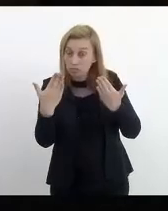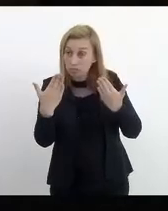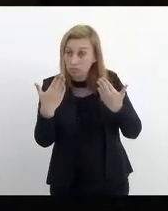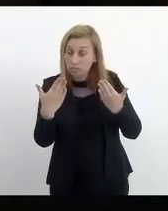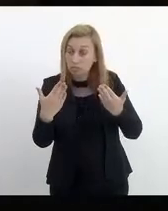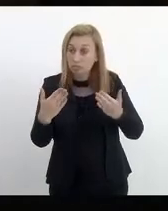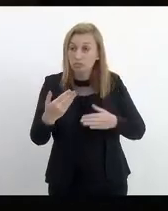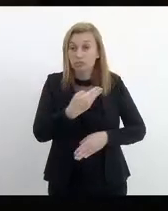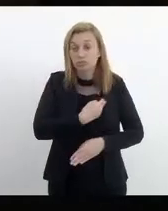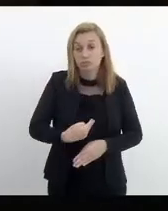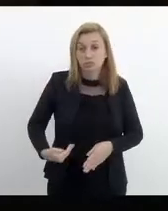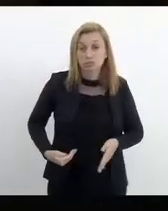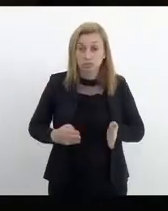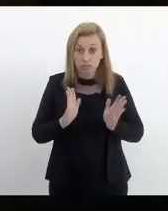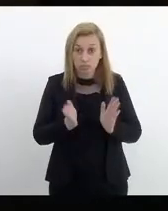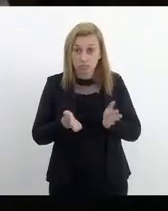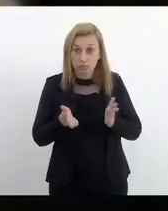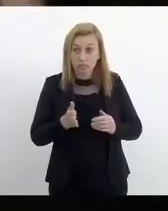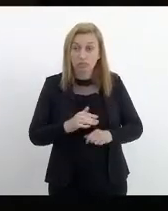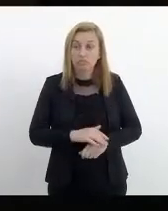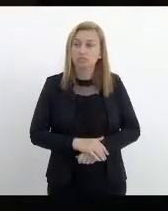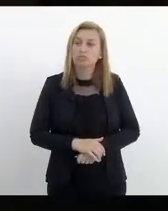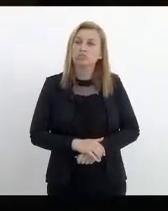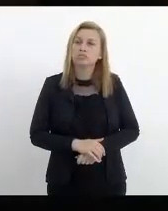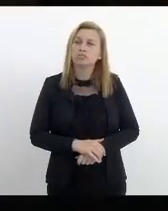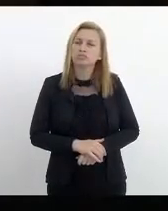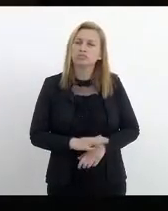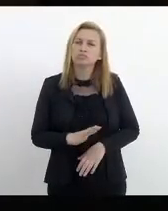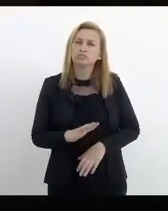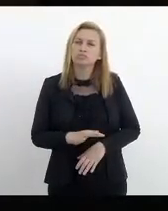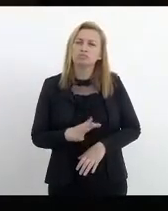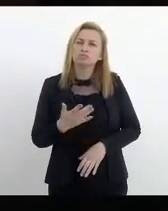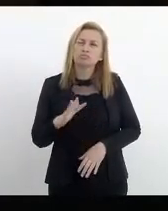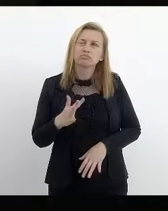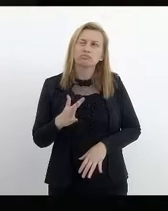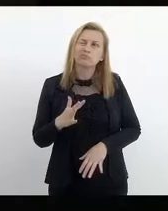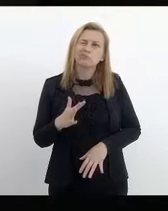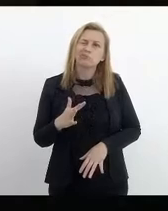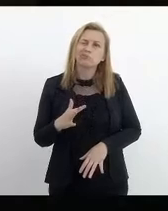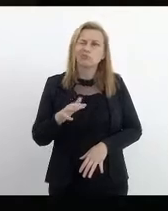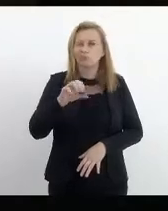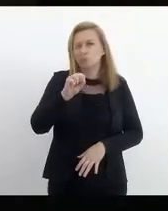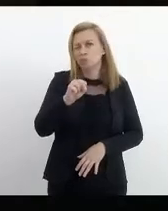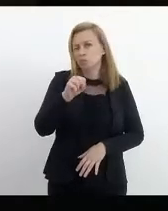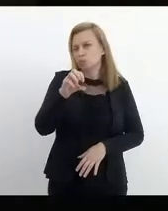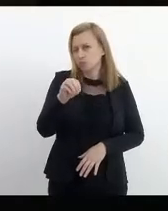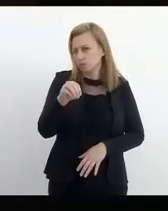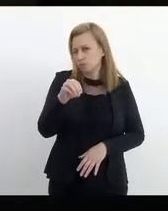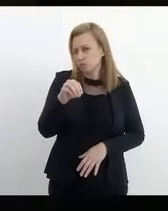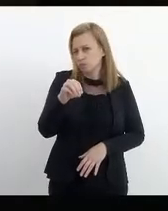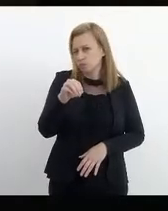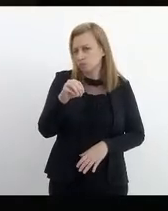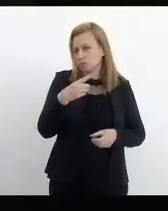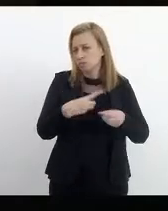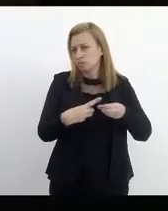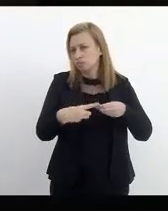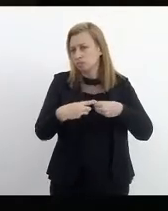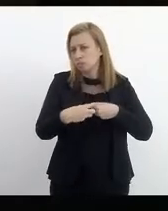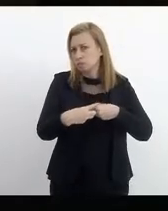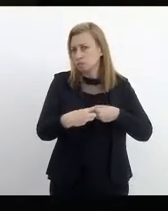pelo governo atual há cerca de 80 municípios